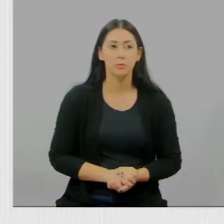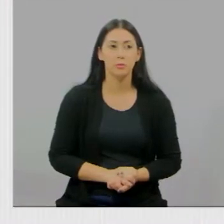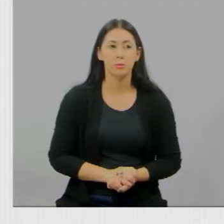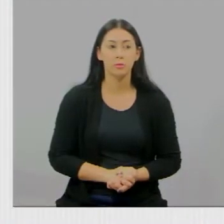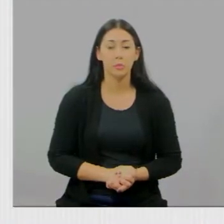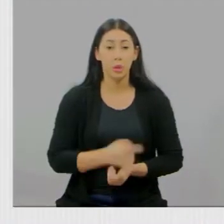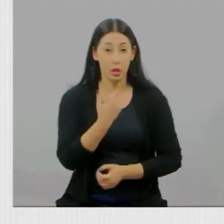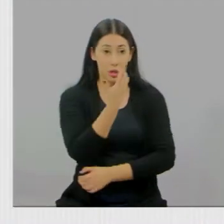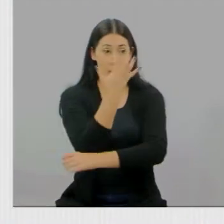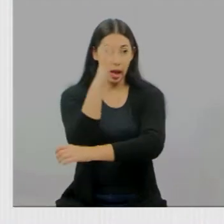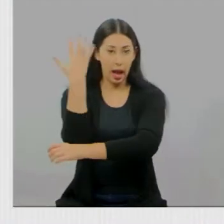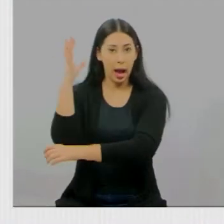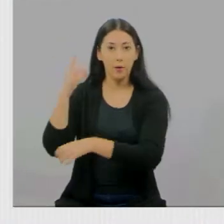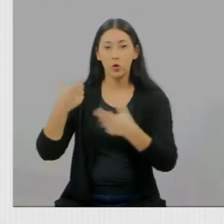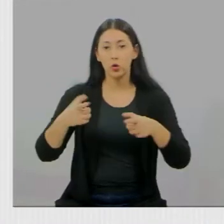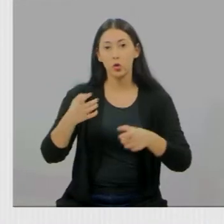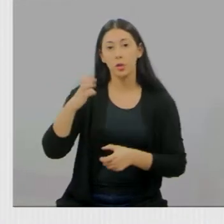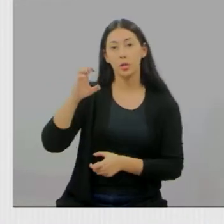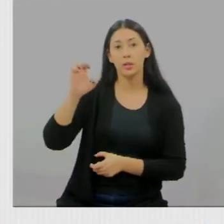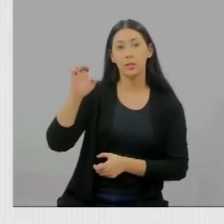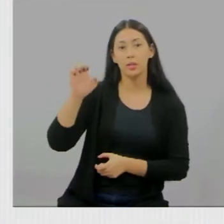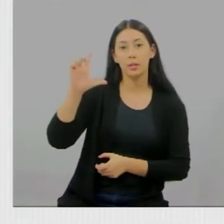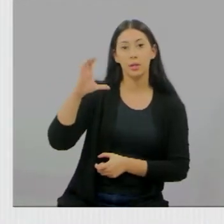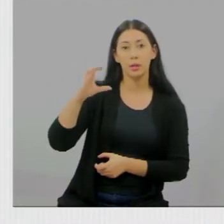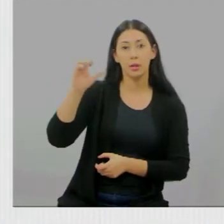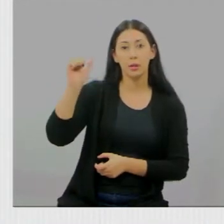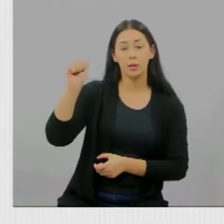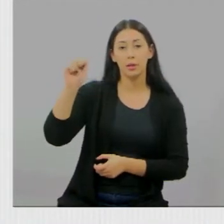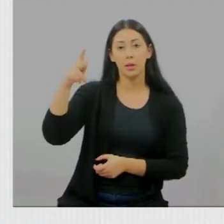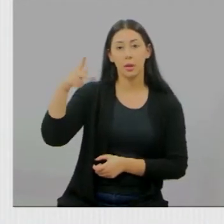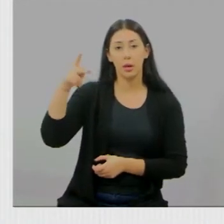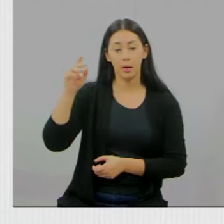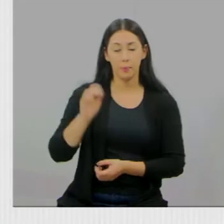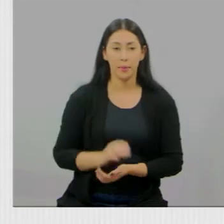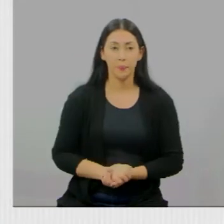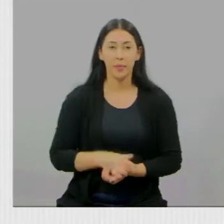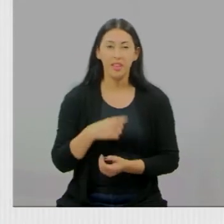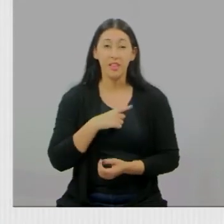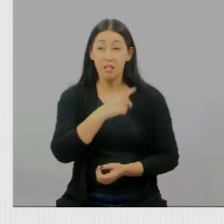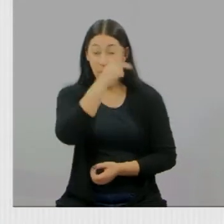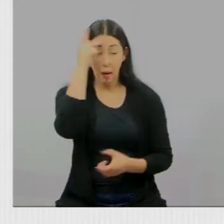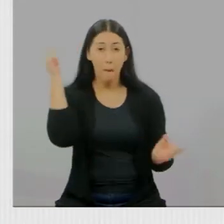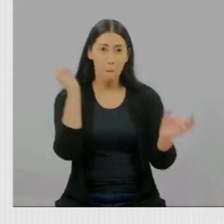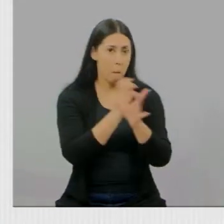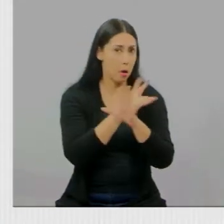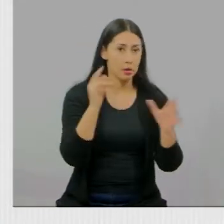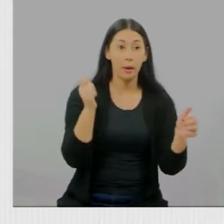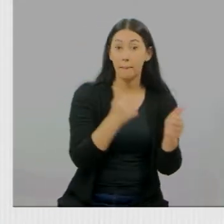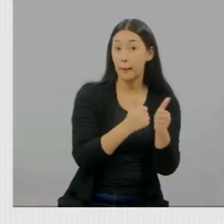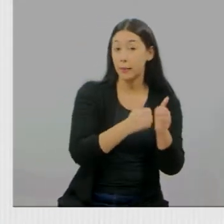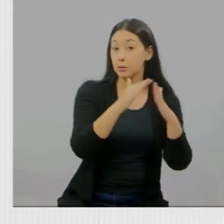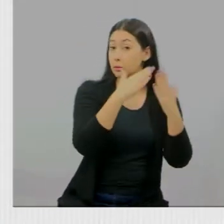Essa árvore aí do CECAP, um lugar onde tem várias movimentações, próximo de escola,